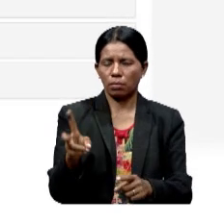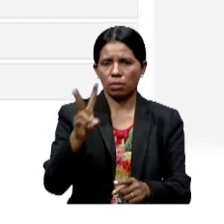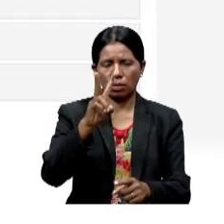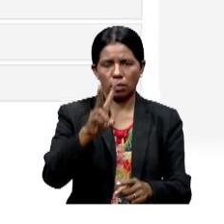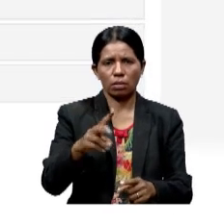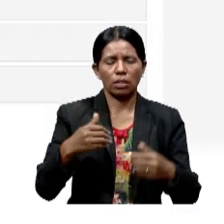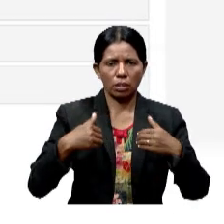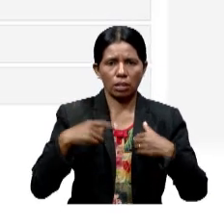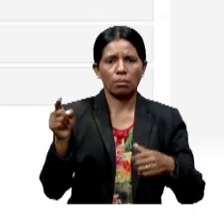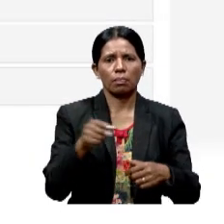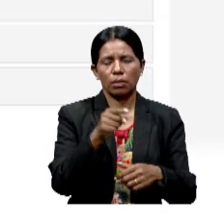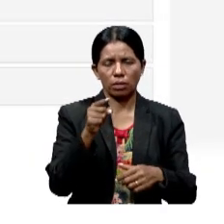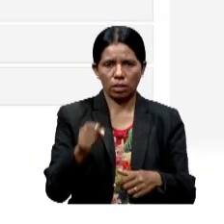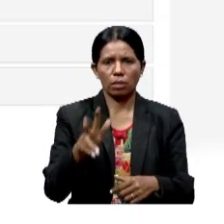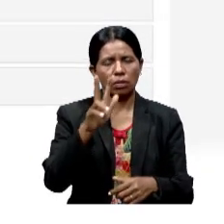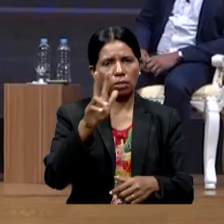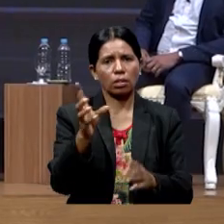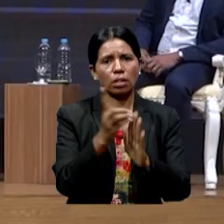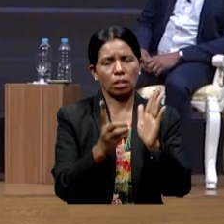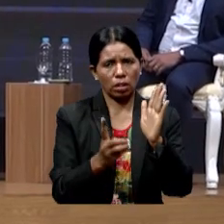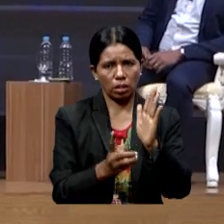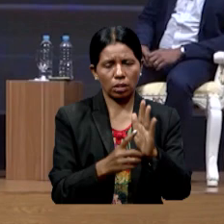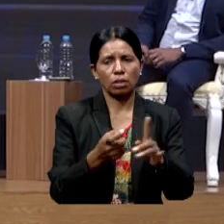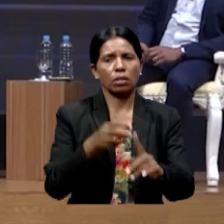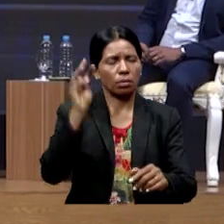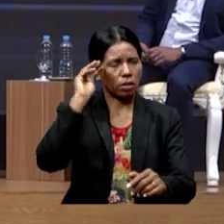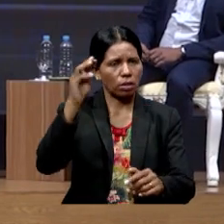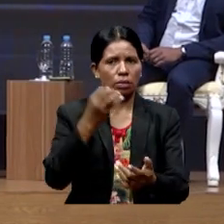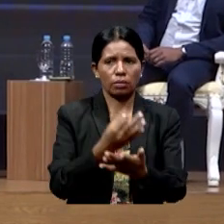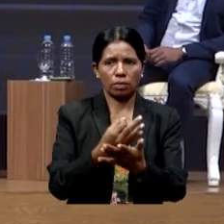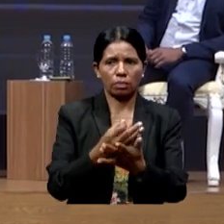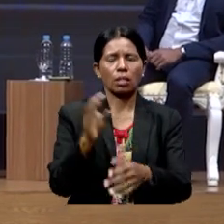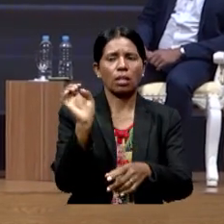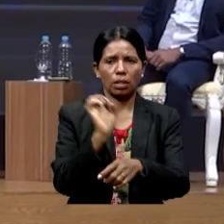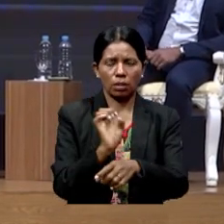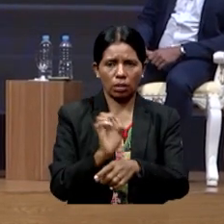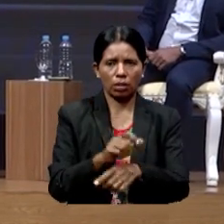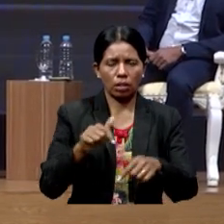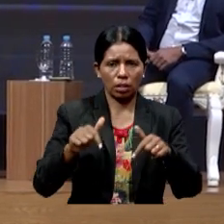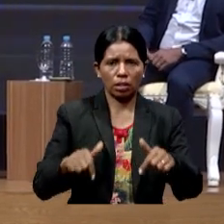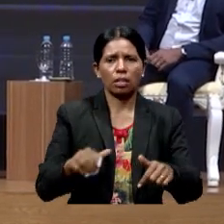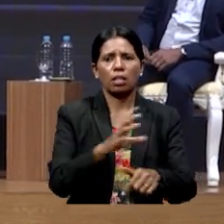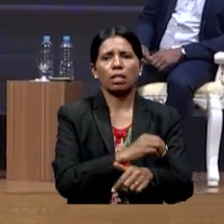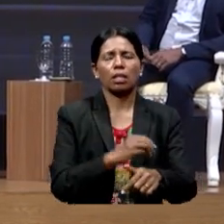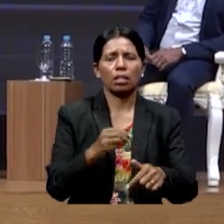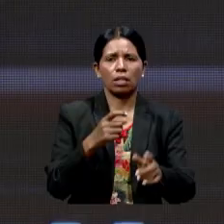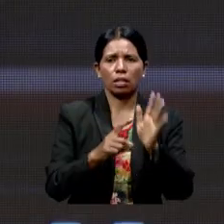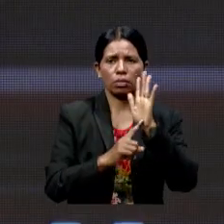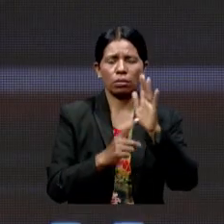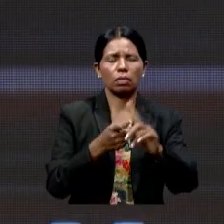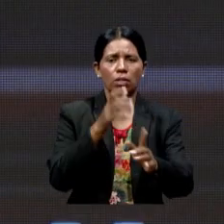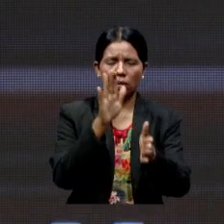a 10% tolu. E hamos dado su si Ministério de Finanças crescimento econômico e a tendência decrescente